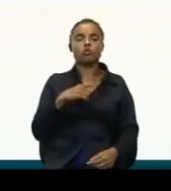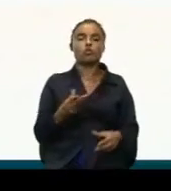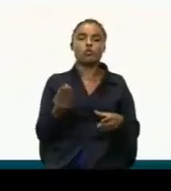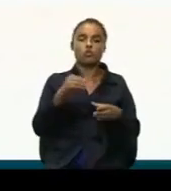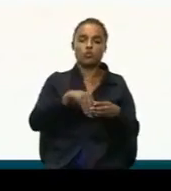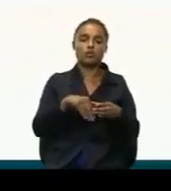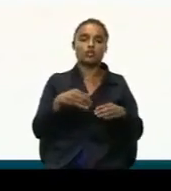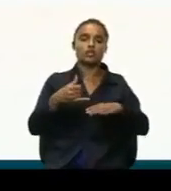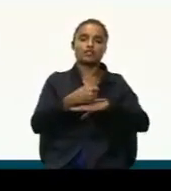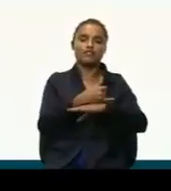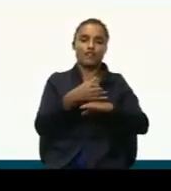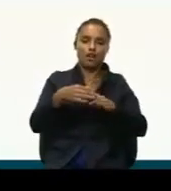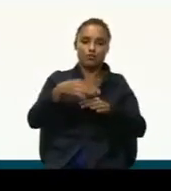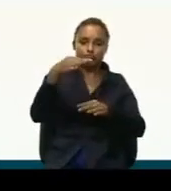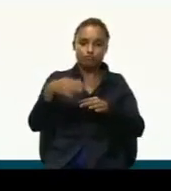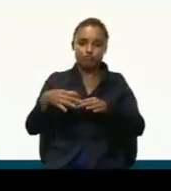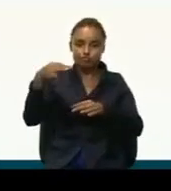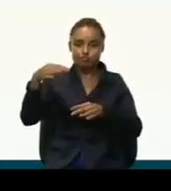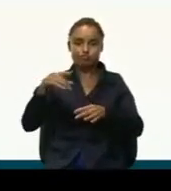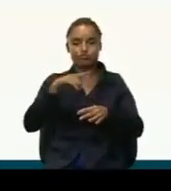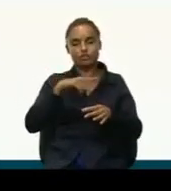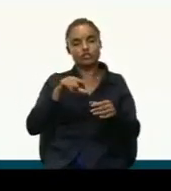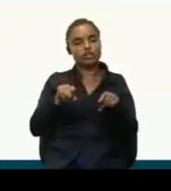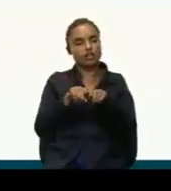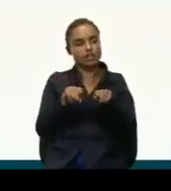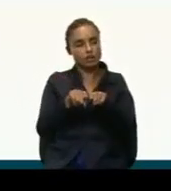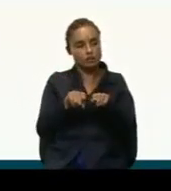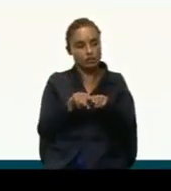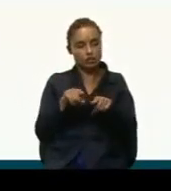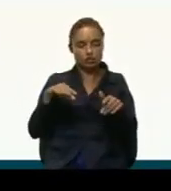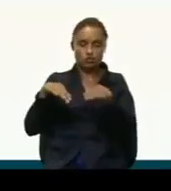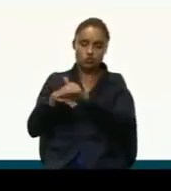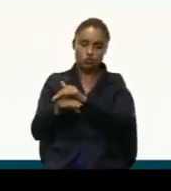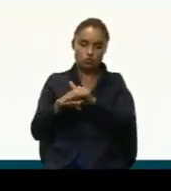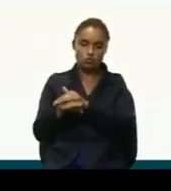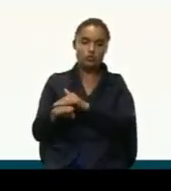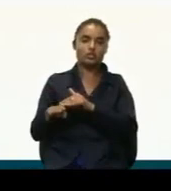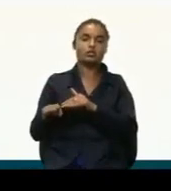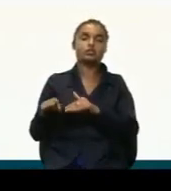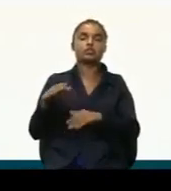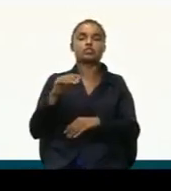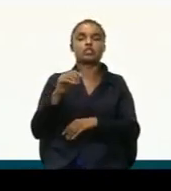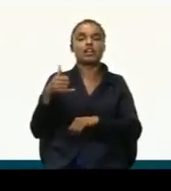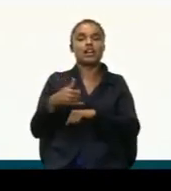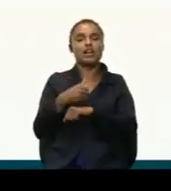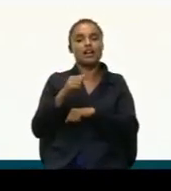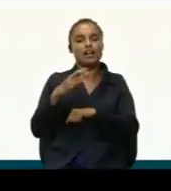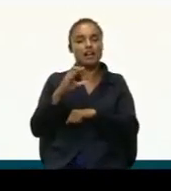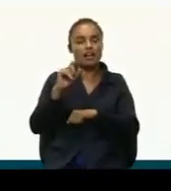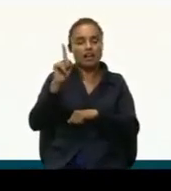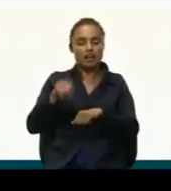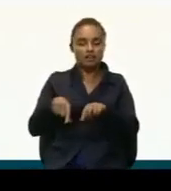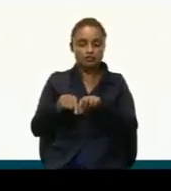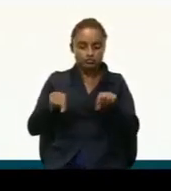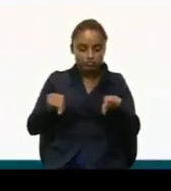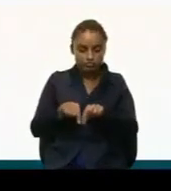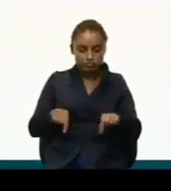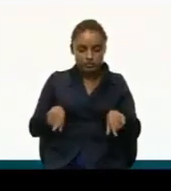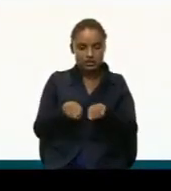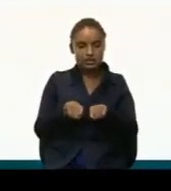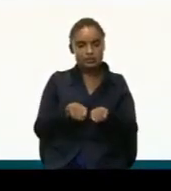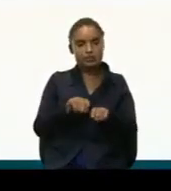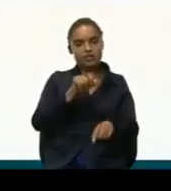aqui, posso fazer um depósito de aço aqui, um almoxarifado aqui, certo? E conforme essa obra